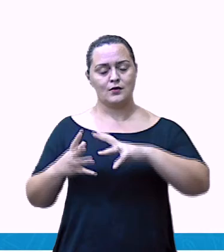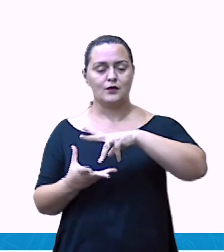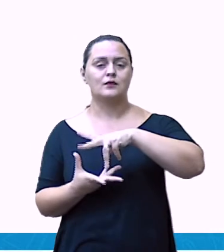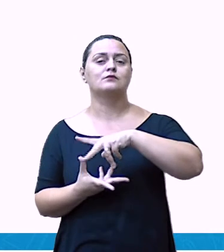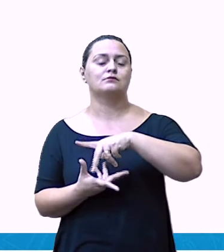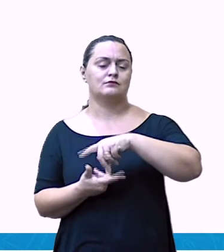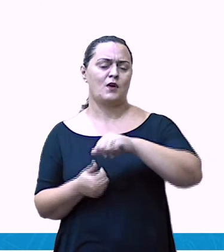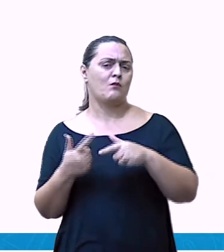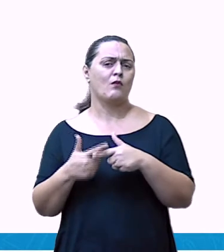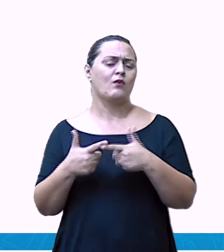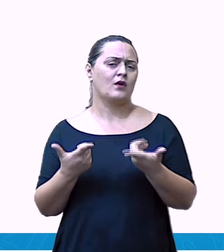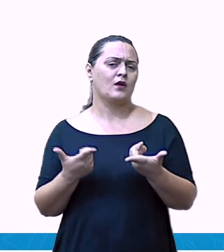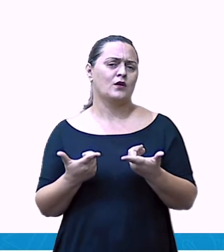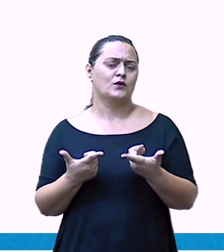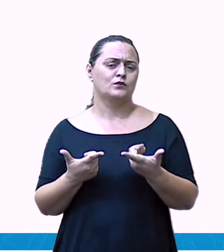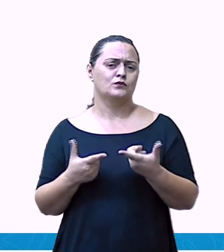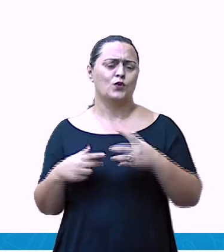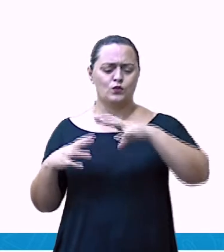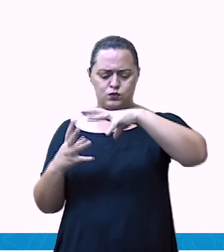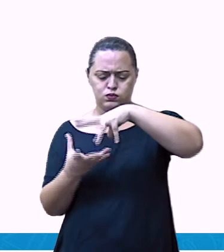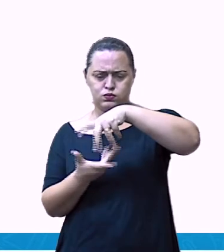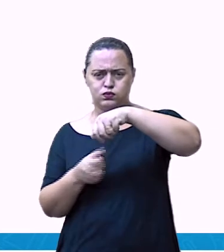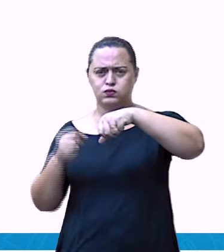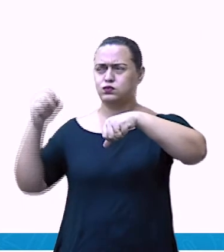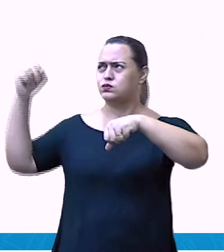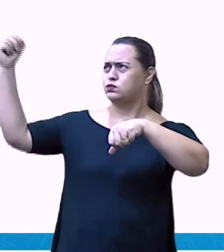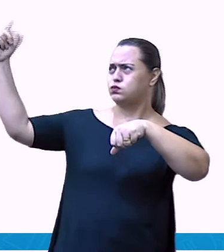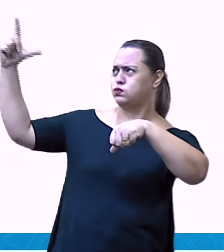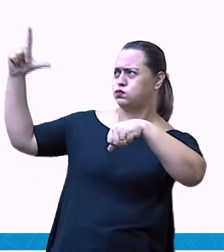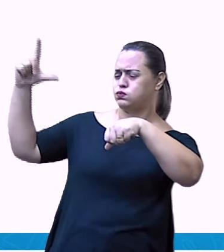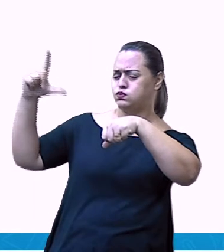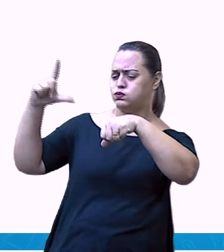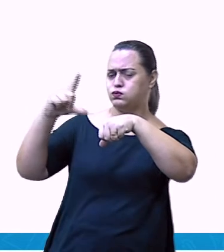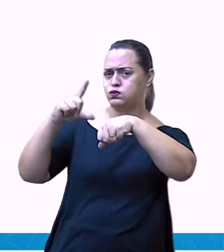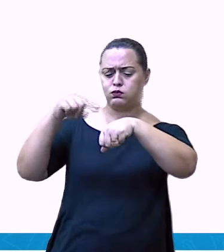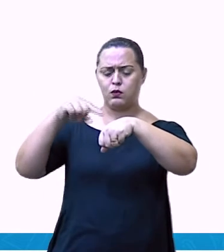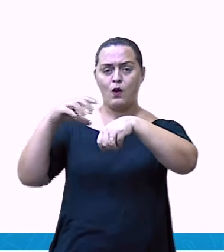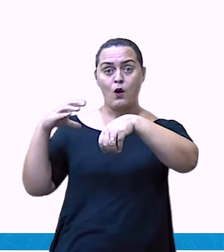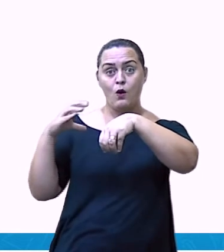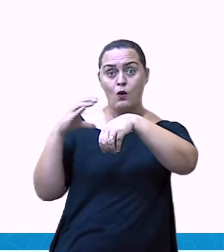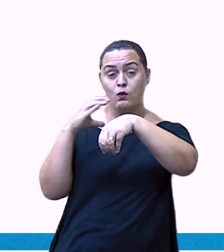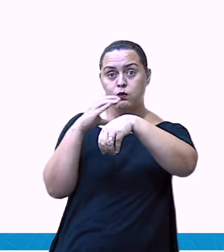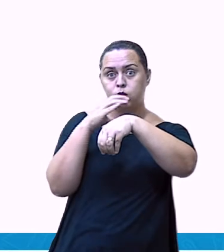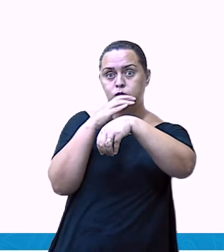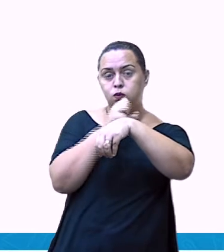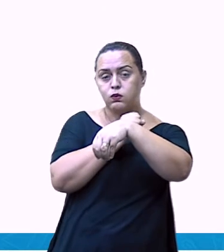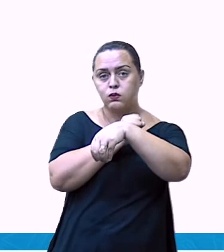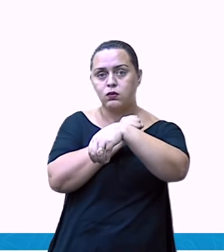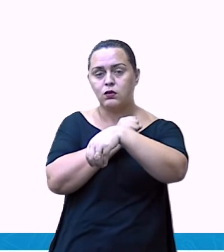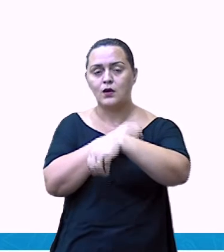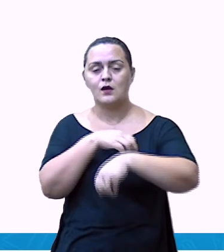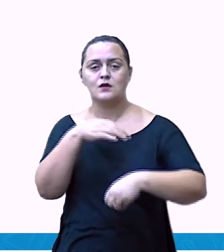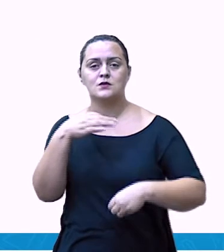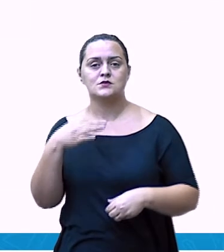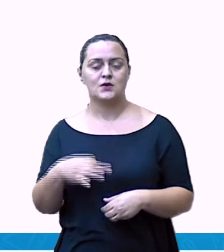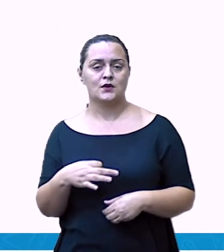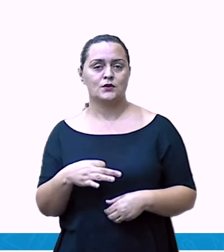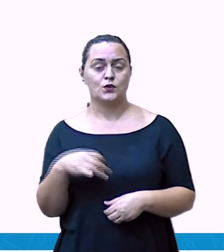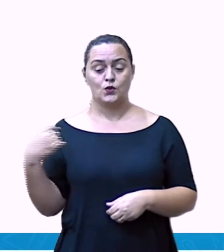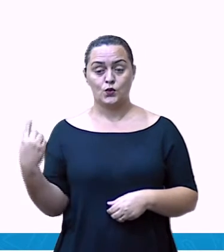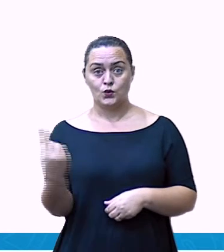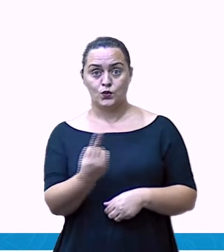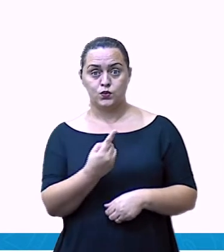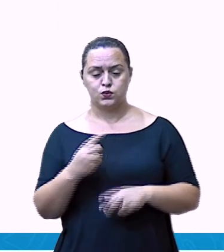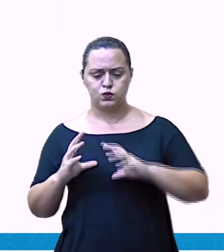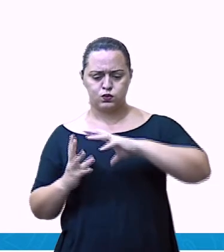Sol batem e aquecem a Terra. E a nossa atmosfera, ela